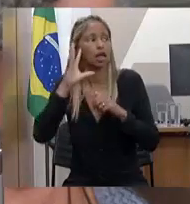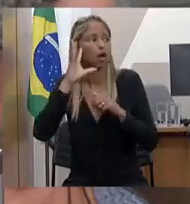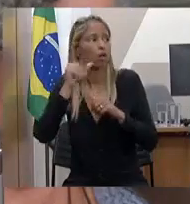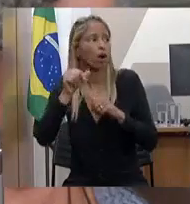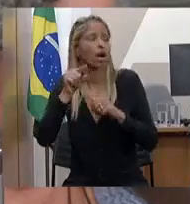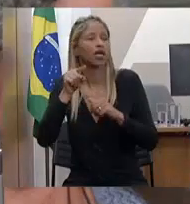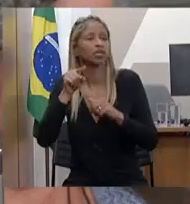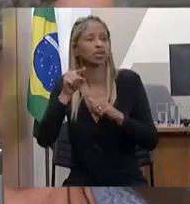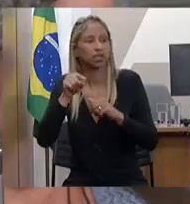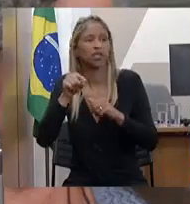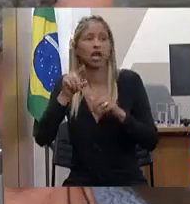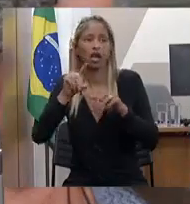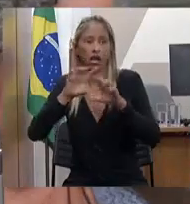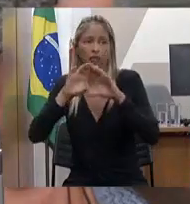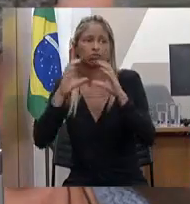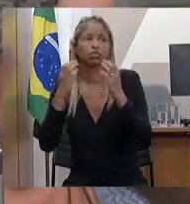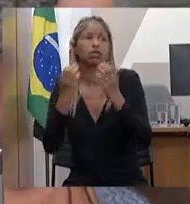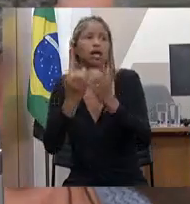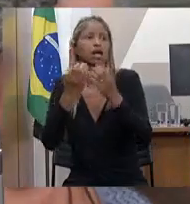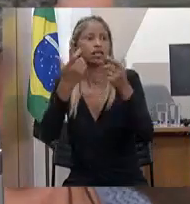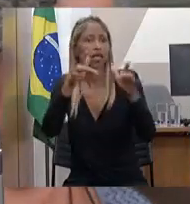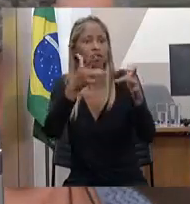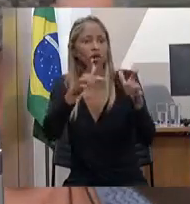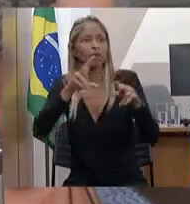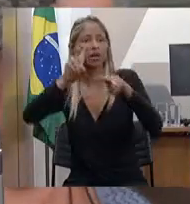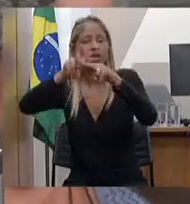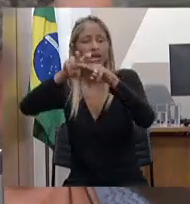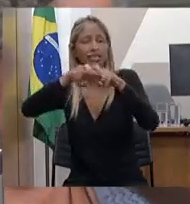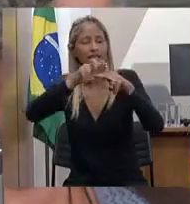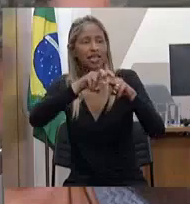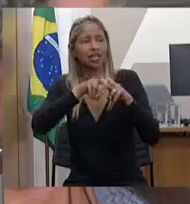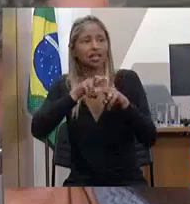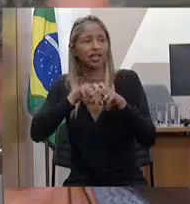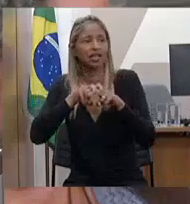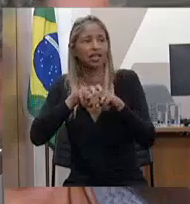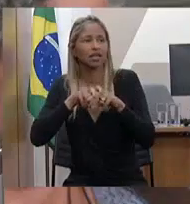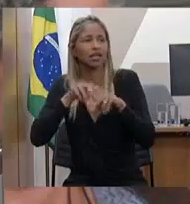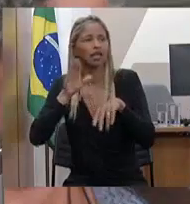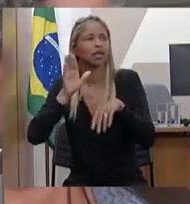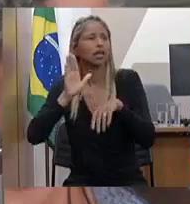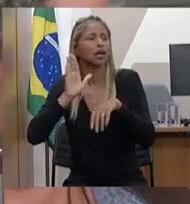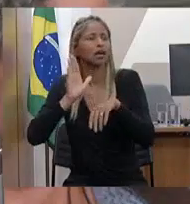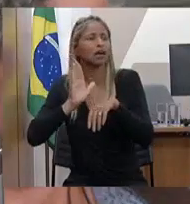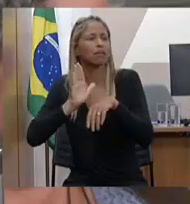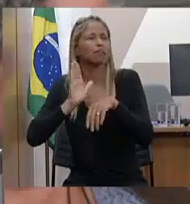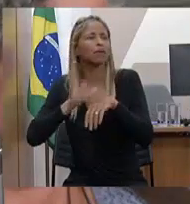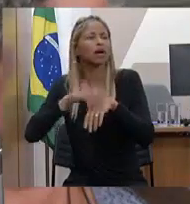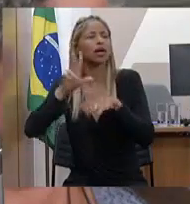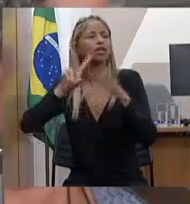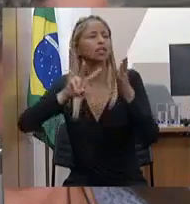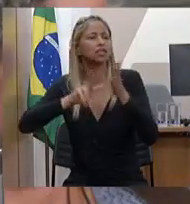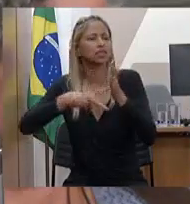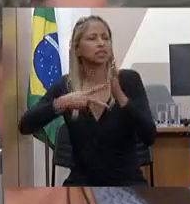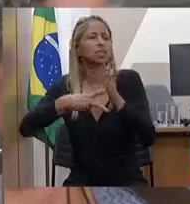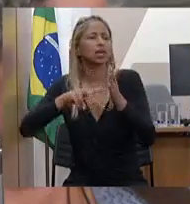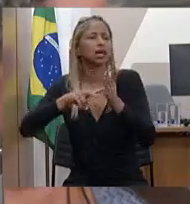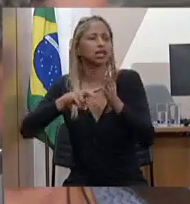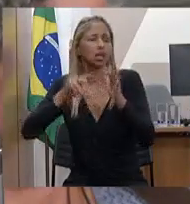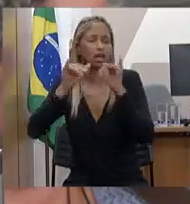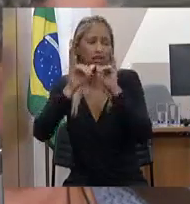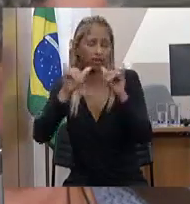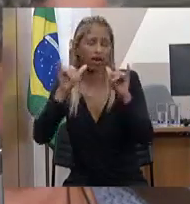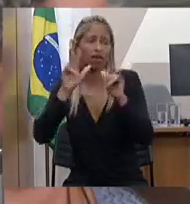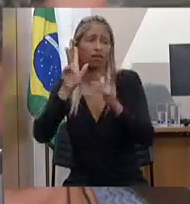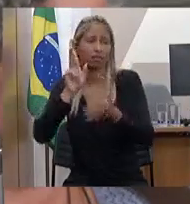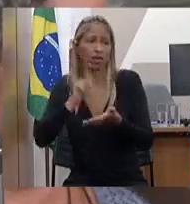esse um evento que tá sobrando um monte de cadeira né podia ter mais de calistas aqui eu sou Lurdinha então eu falo assim